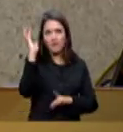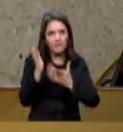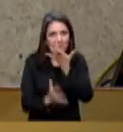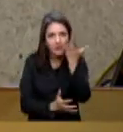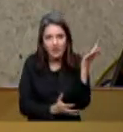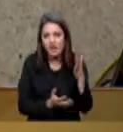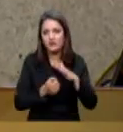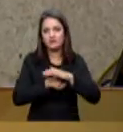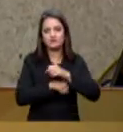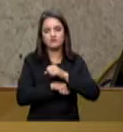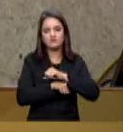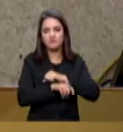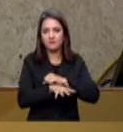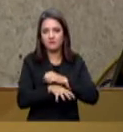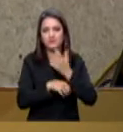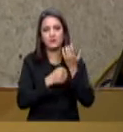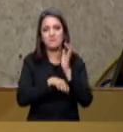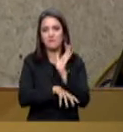ser conceituado